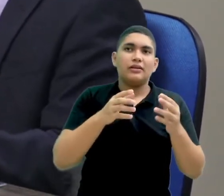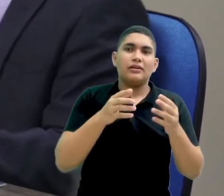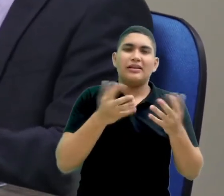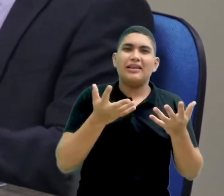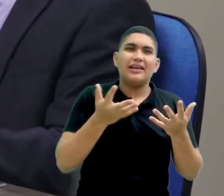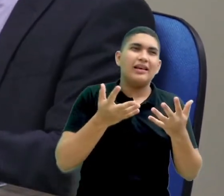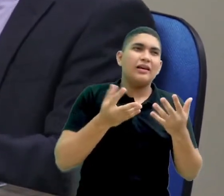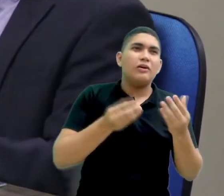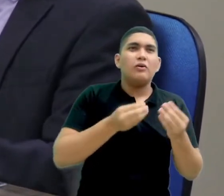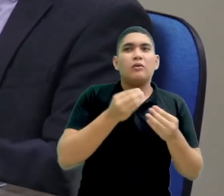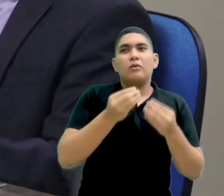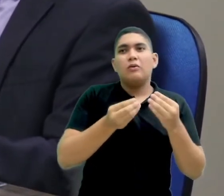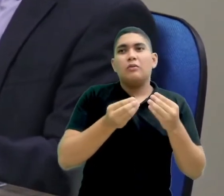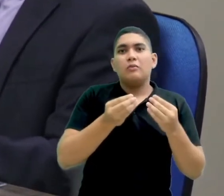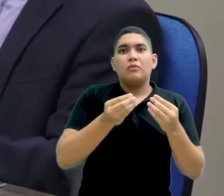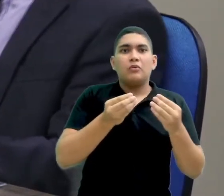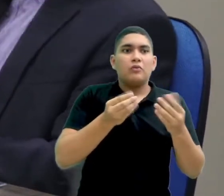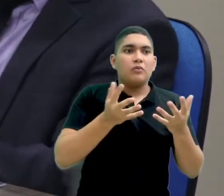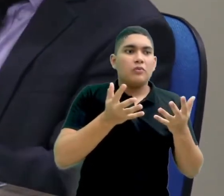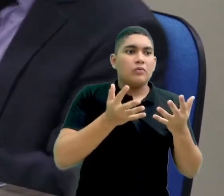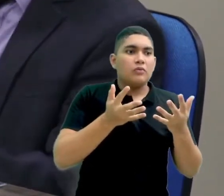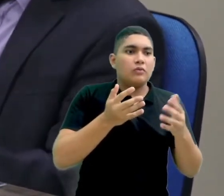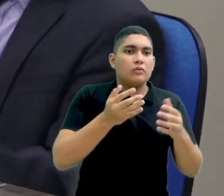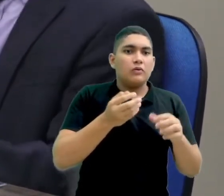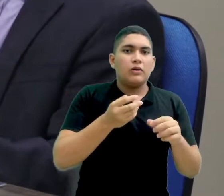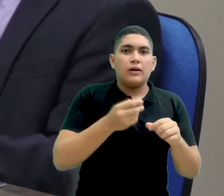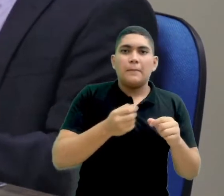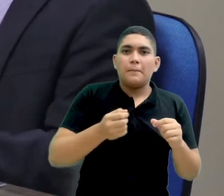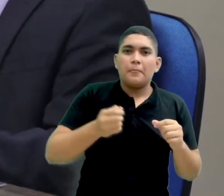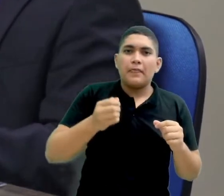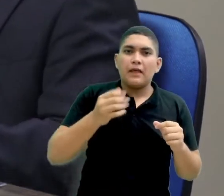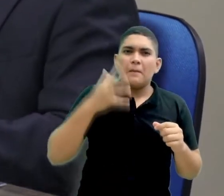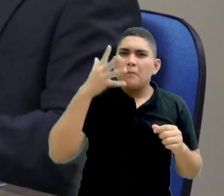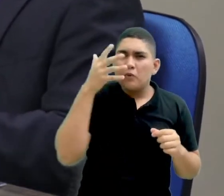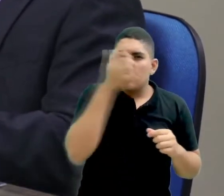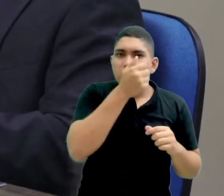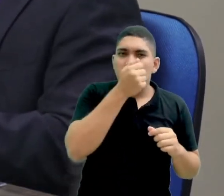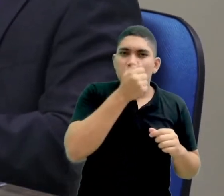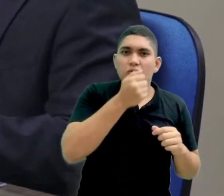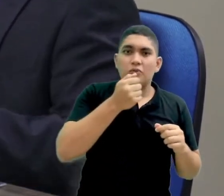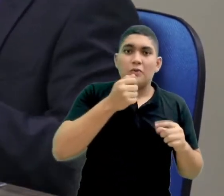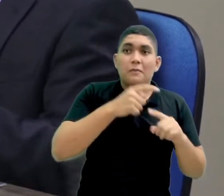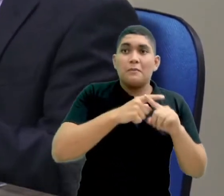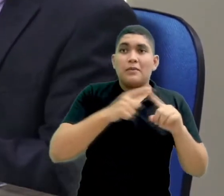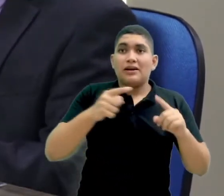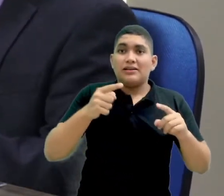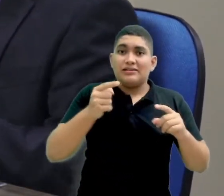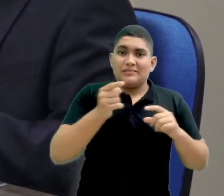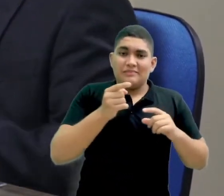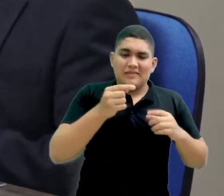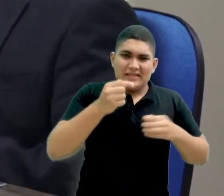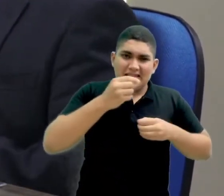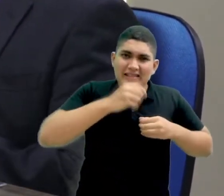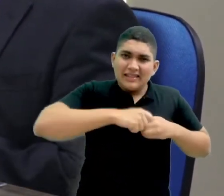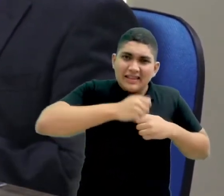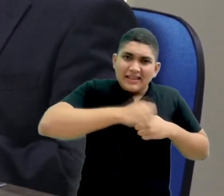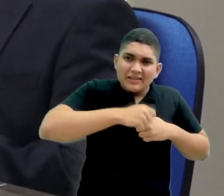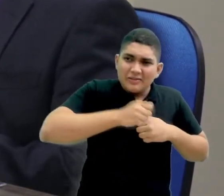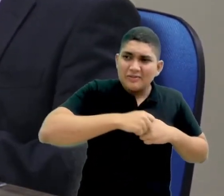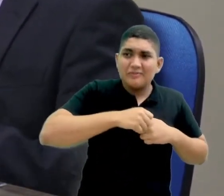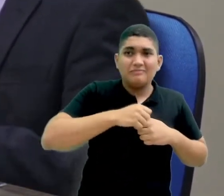caiados, né? Sim. São bonitos por fora, mas o seu interior é uma imundícia. Ou seja, a obediência a Deus não é pelo